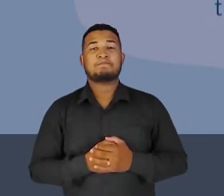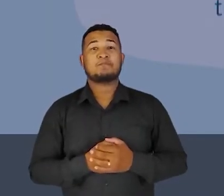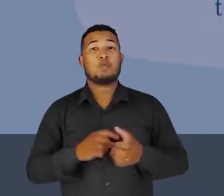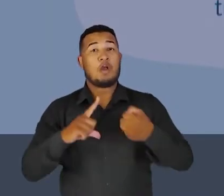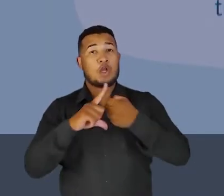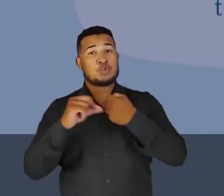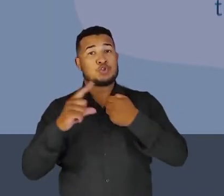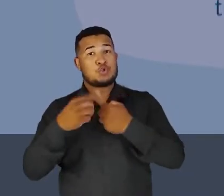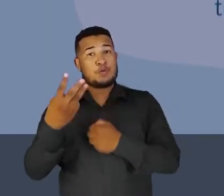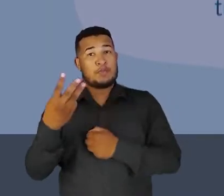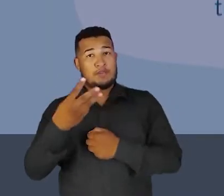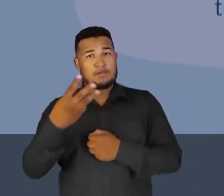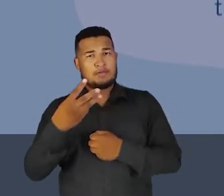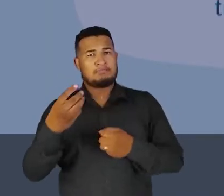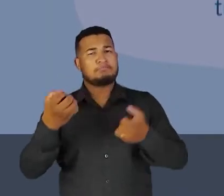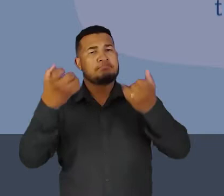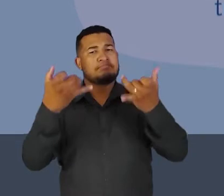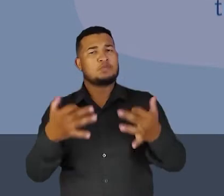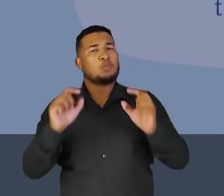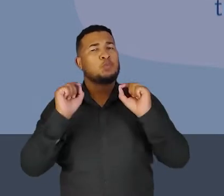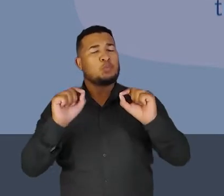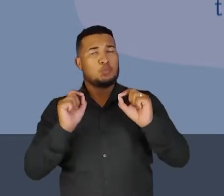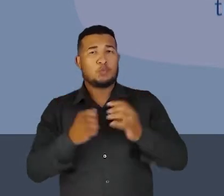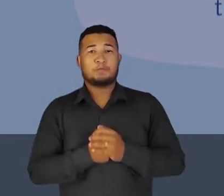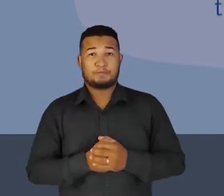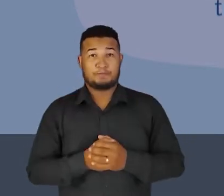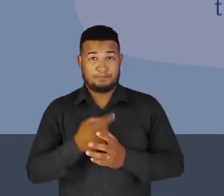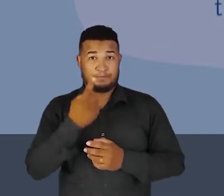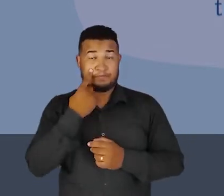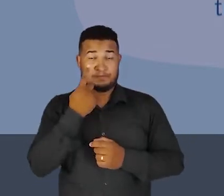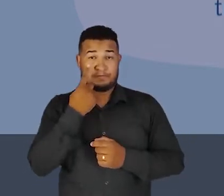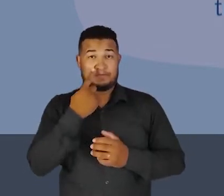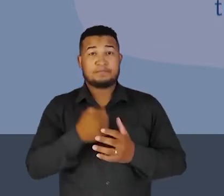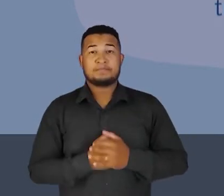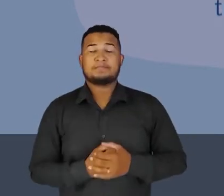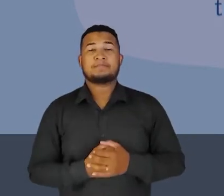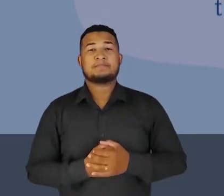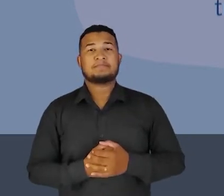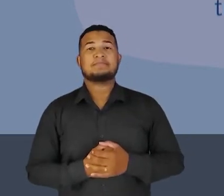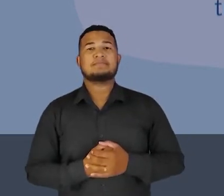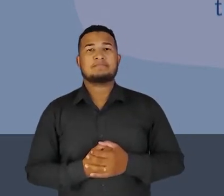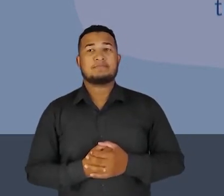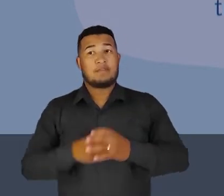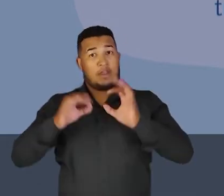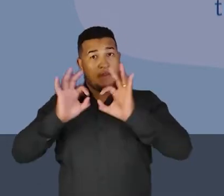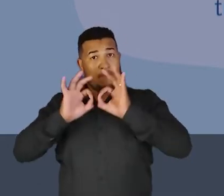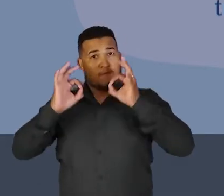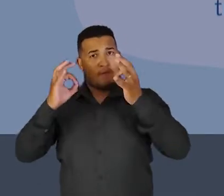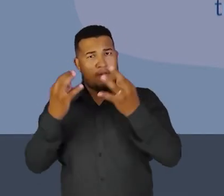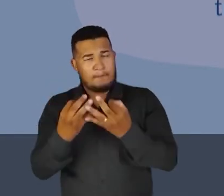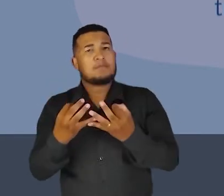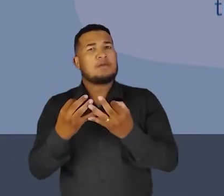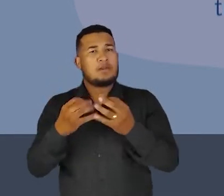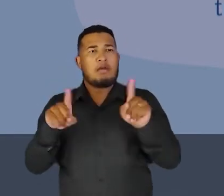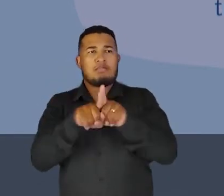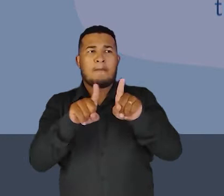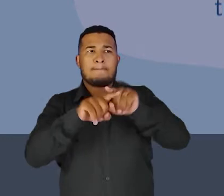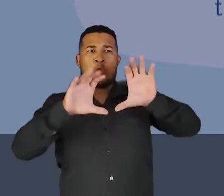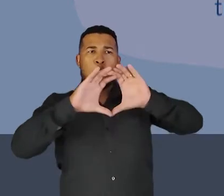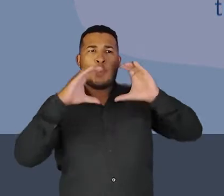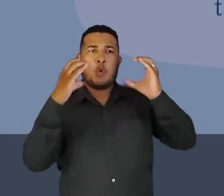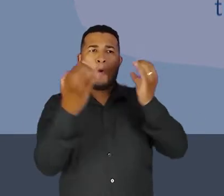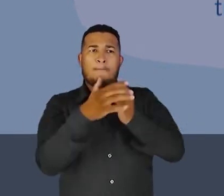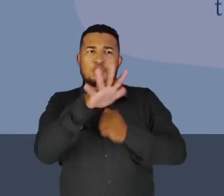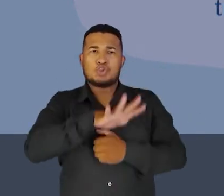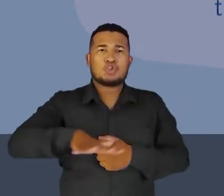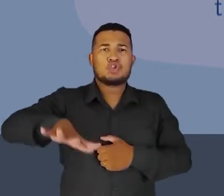terceiro artigo, que diz o seguinte, prestem atenção. A família, a comunidade em